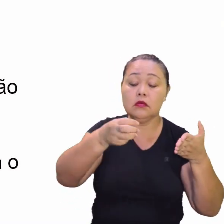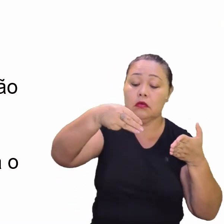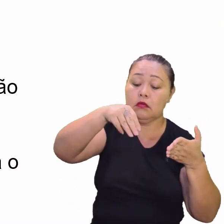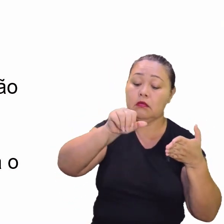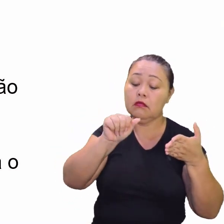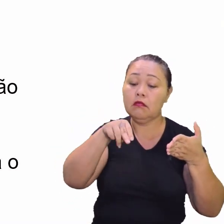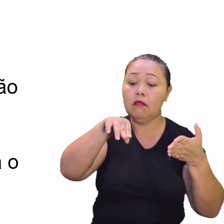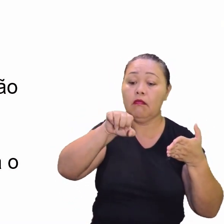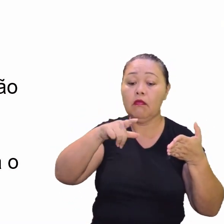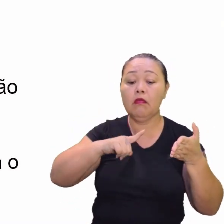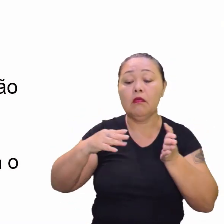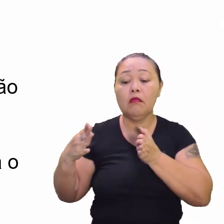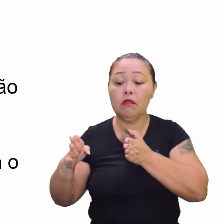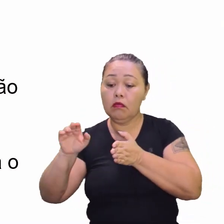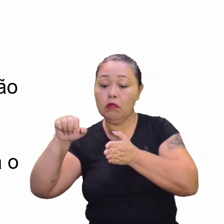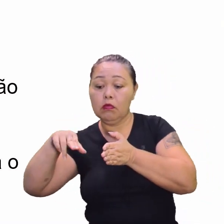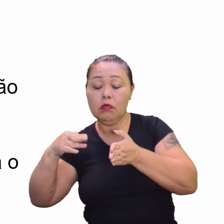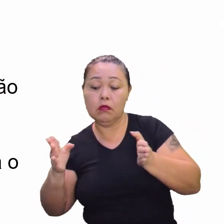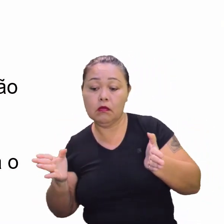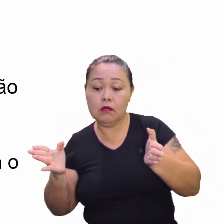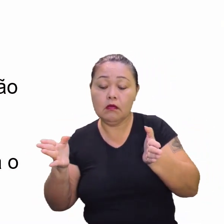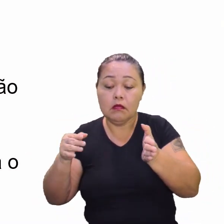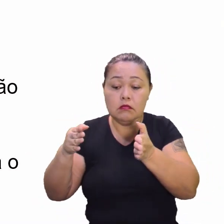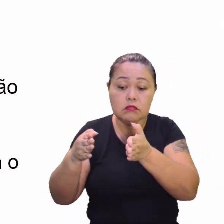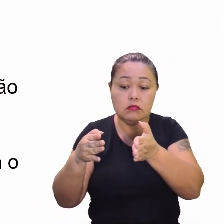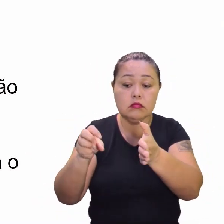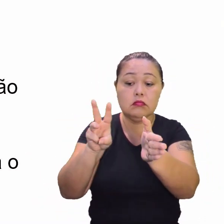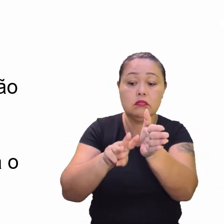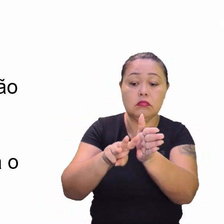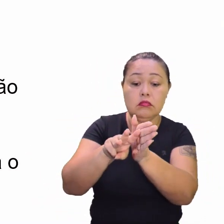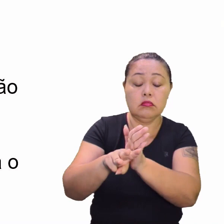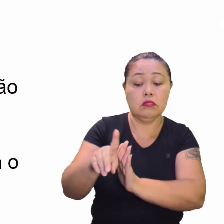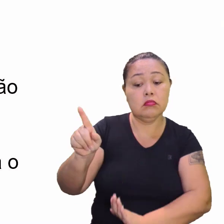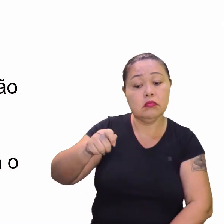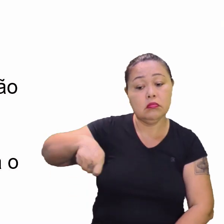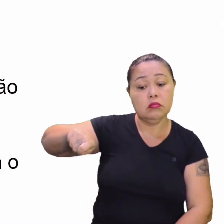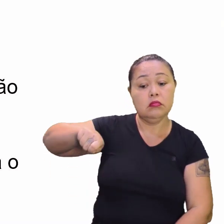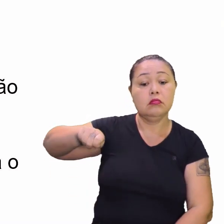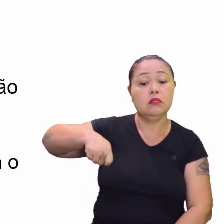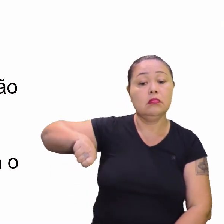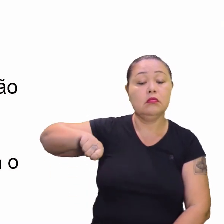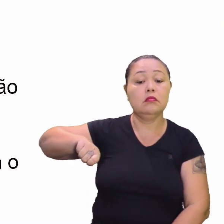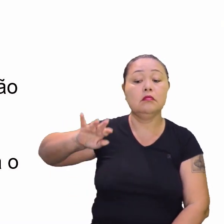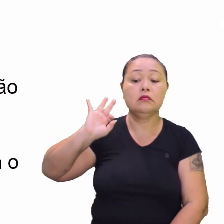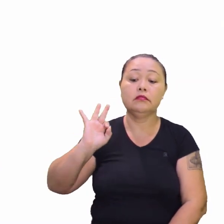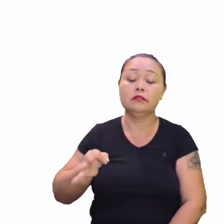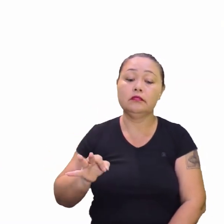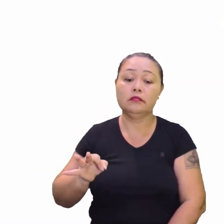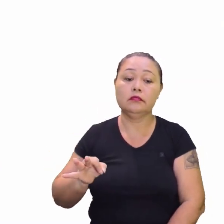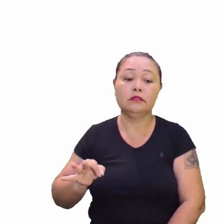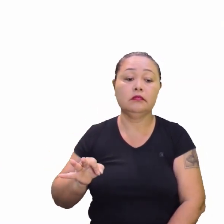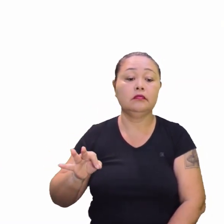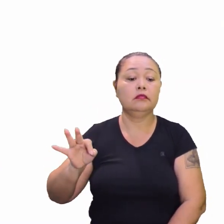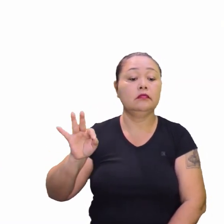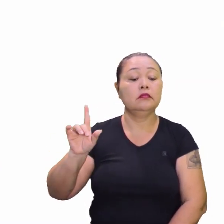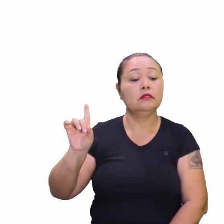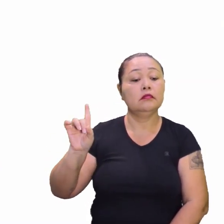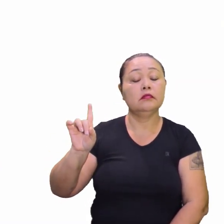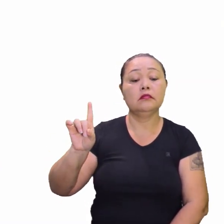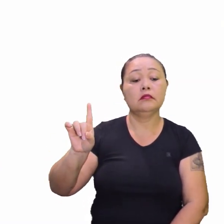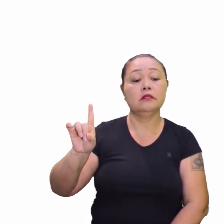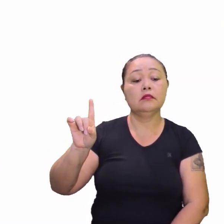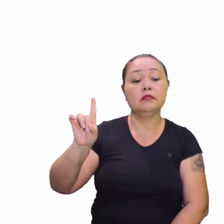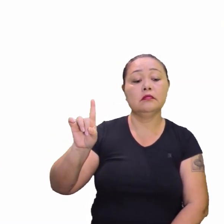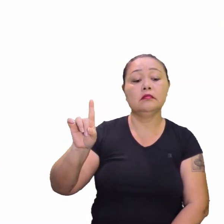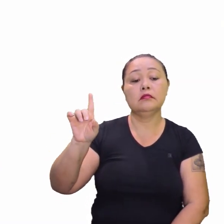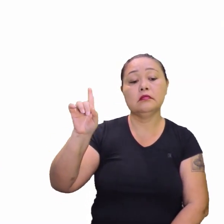encontra com o rio Beni, forma o rio Madeira. Muito bem. Então, isso está correto. Exato. Então, a